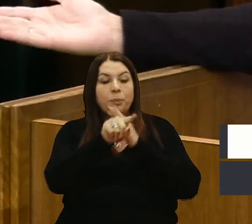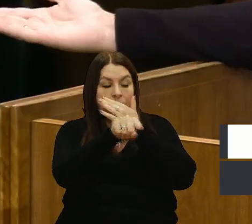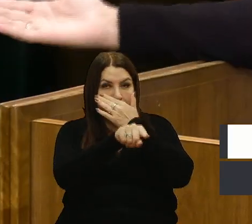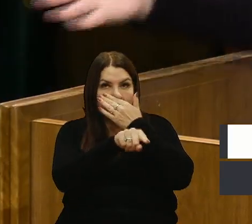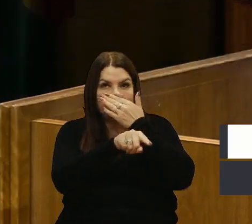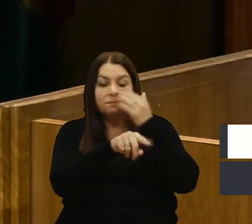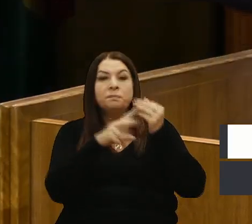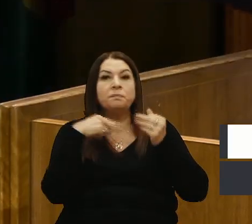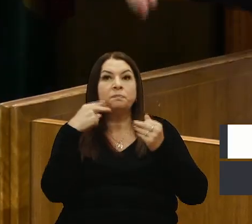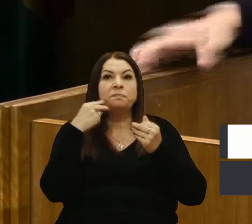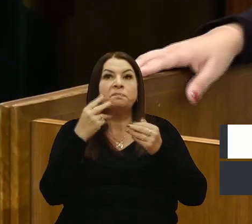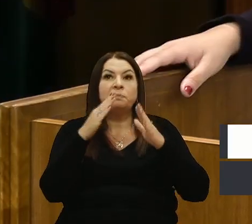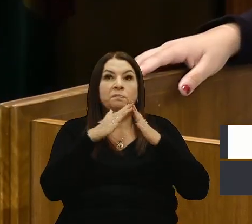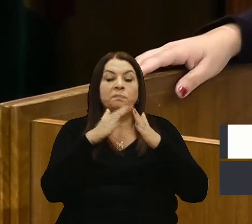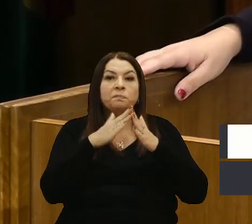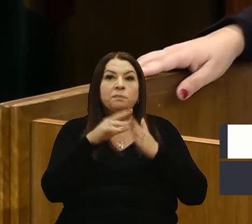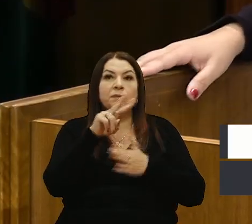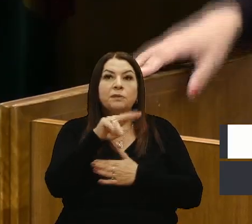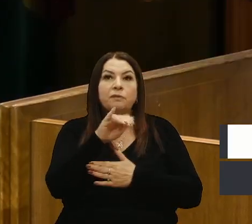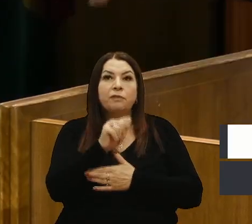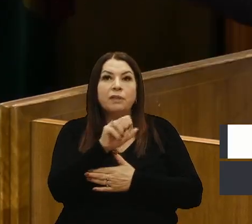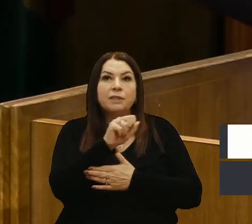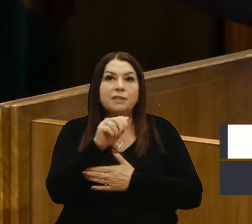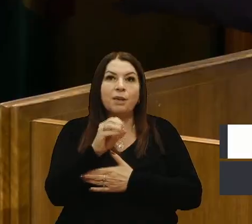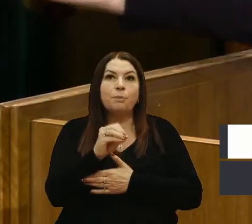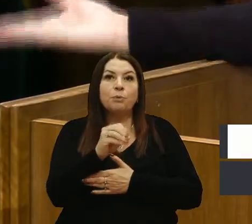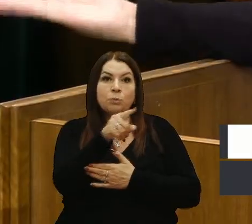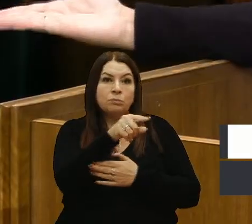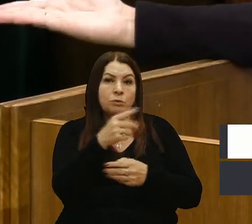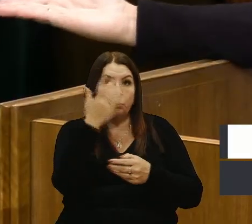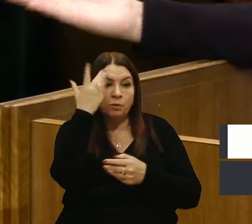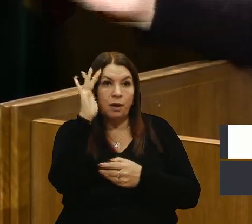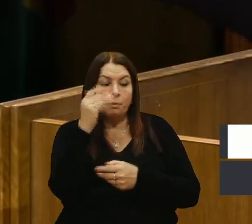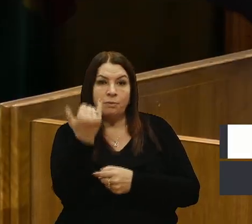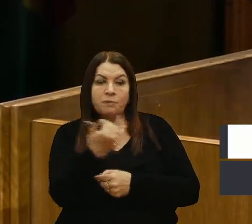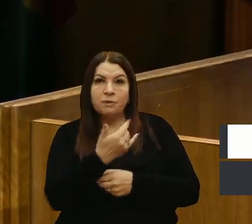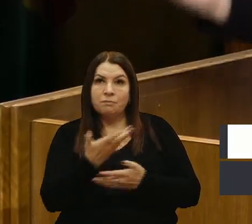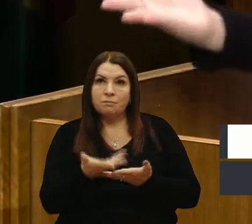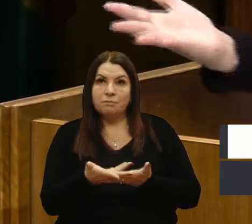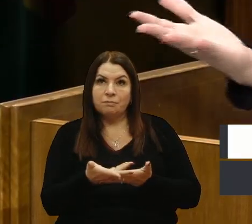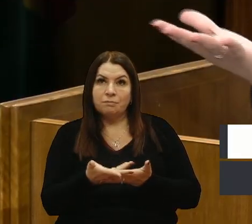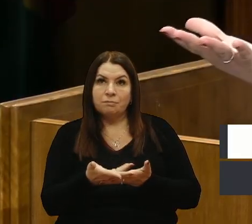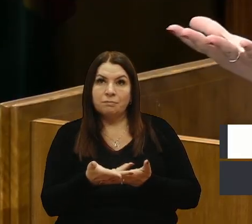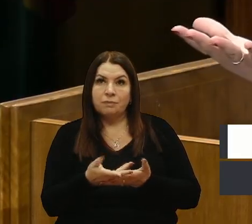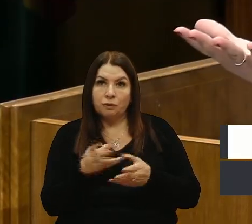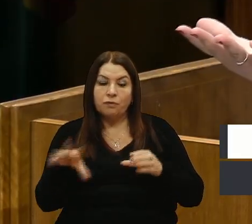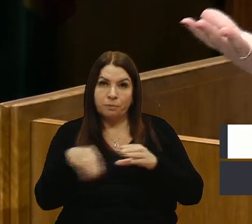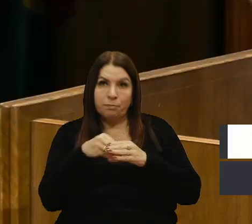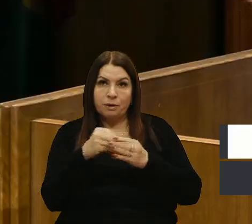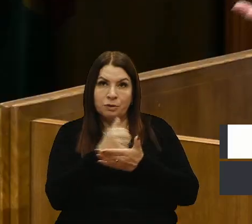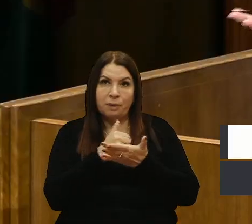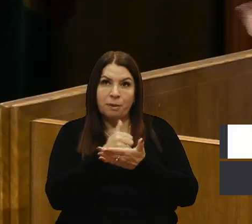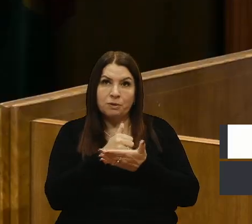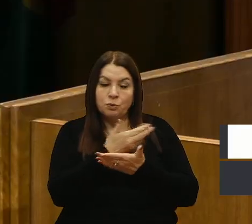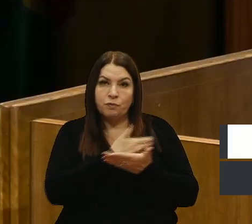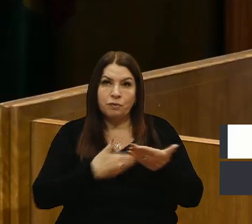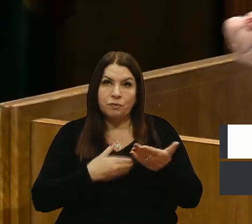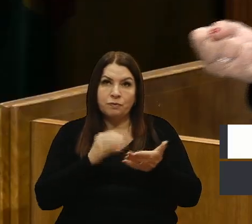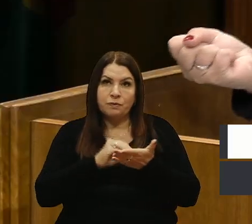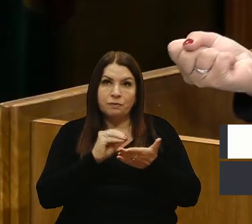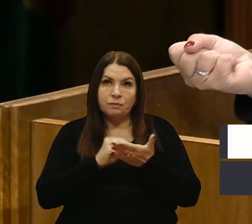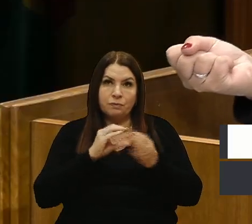ele, vereador, e as casas da Vila Sapo? E eu aposto que o senhor não sabe me dizer, porque o senhor faz parte da base. Eu acho que falta